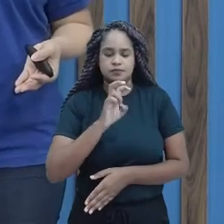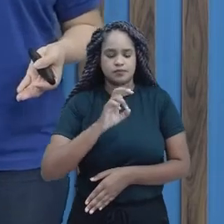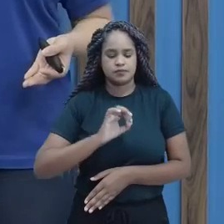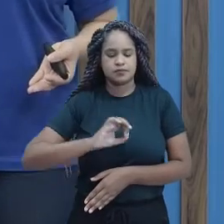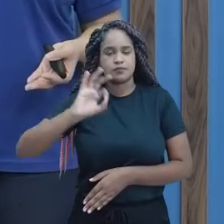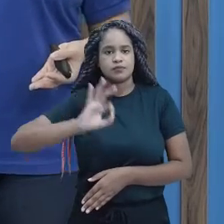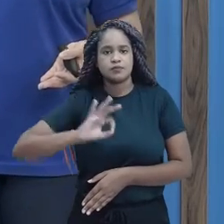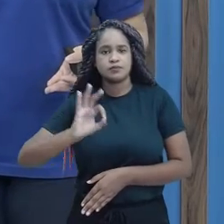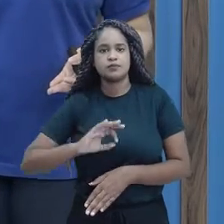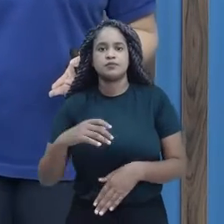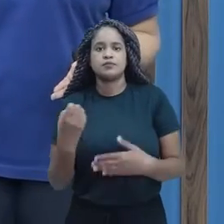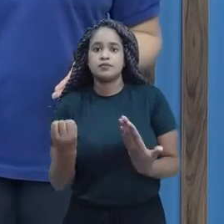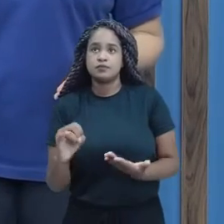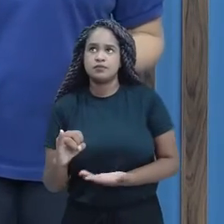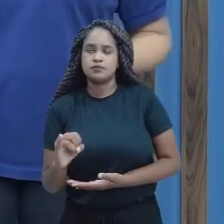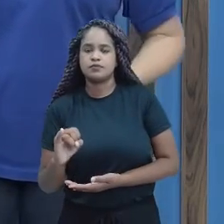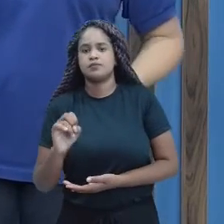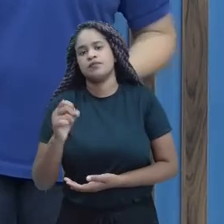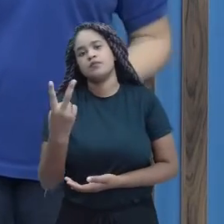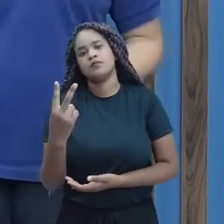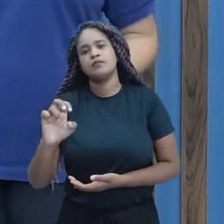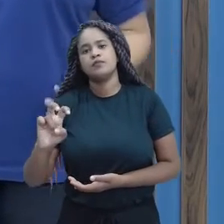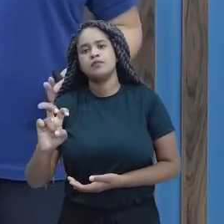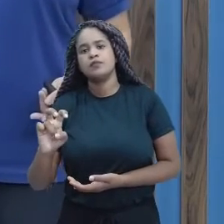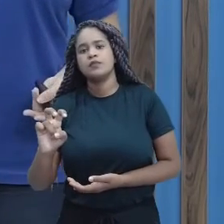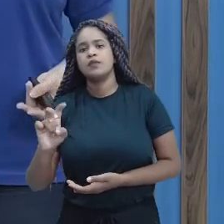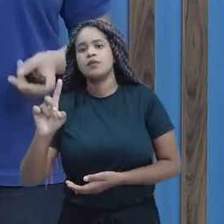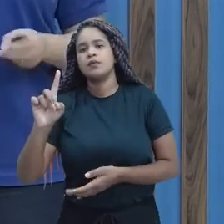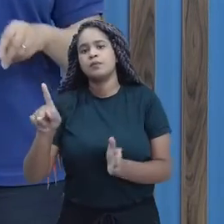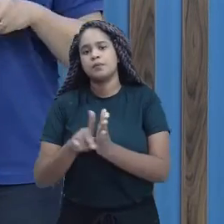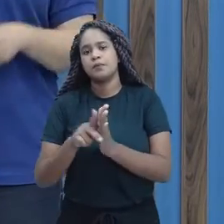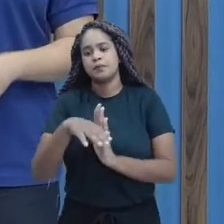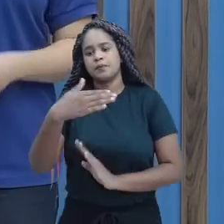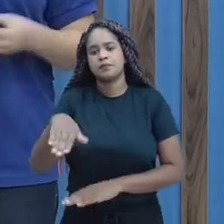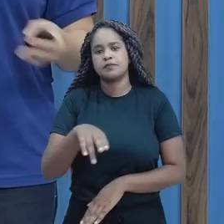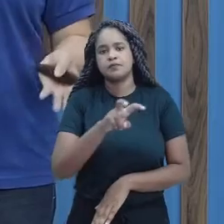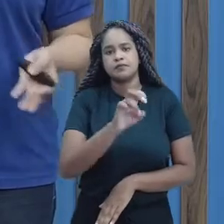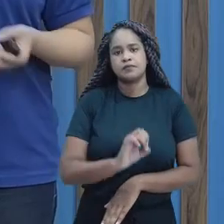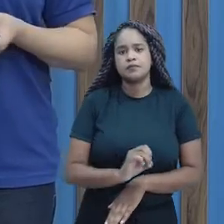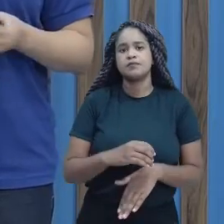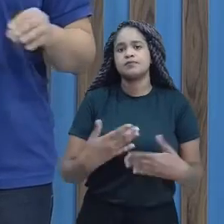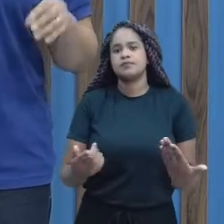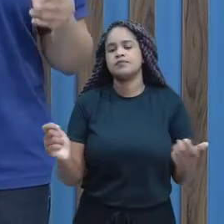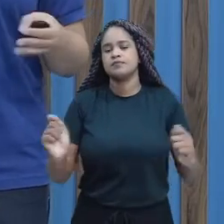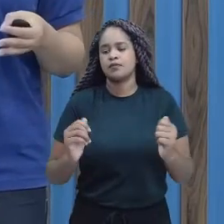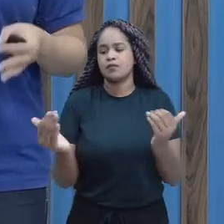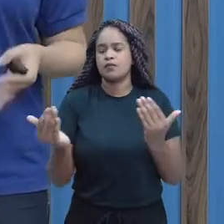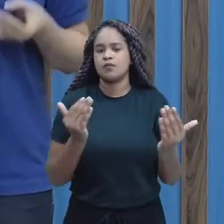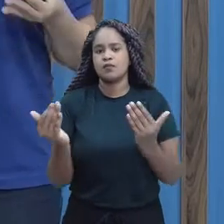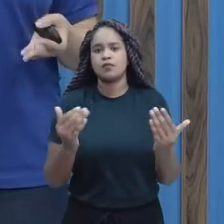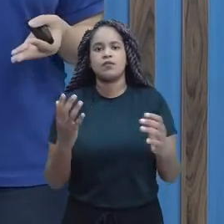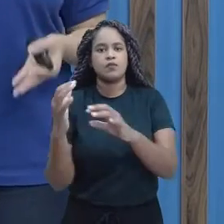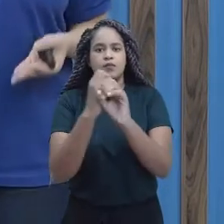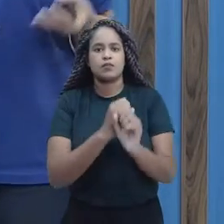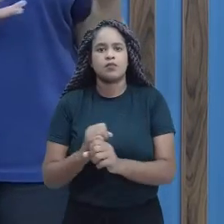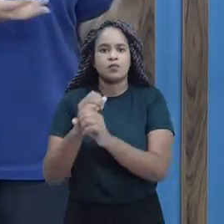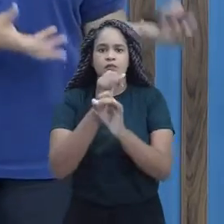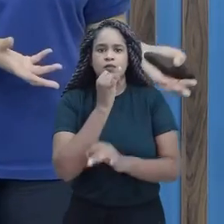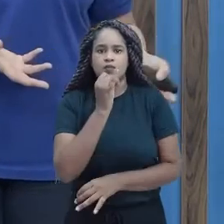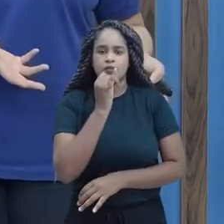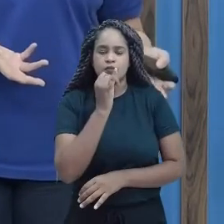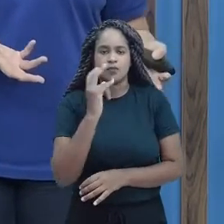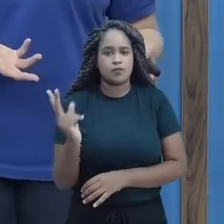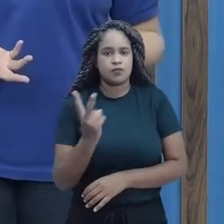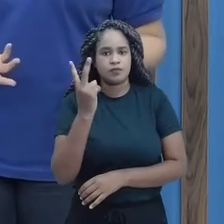50%, e sabendo que 25 é metade do 50, a gente utilizou essa mesma relação para calcular a porcentagem